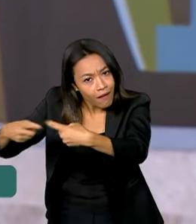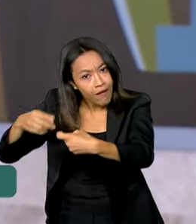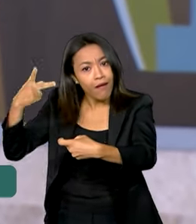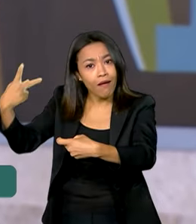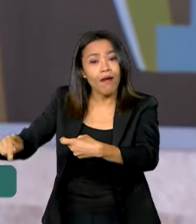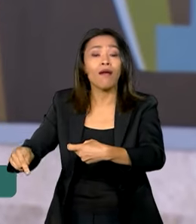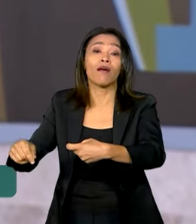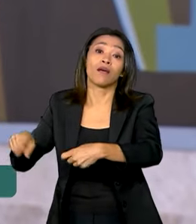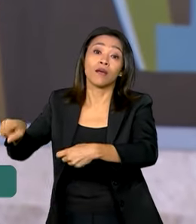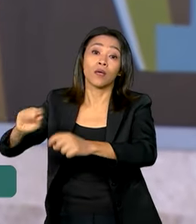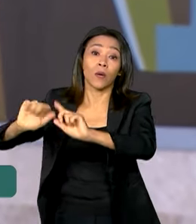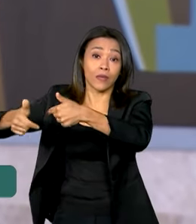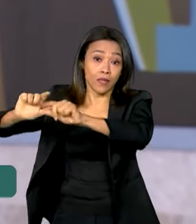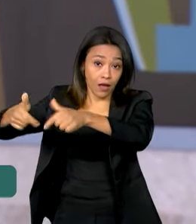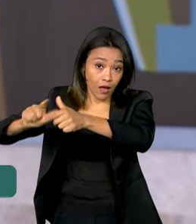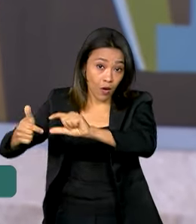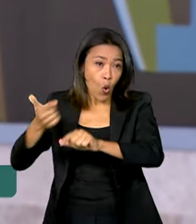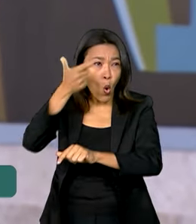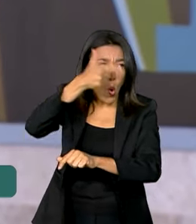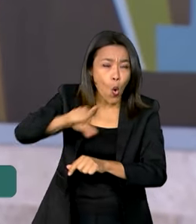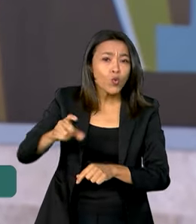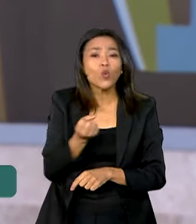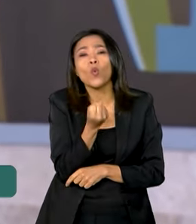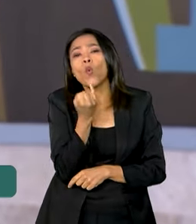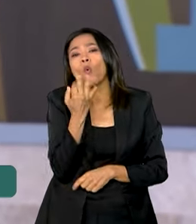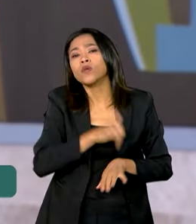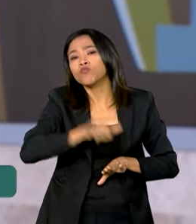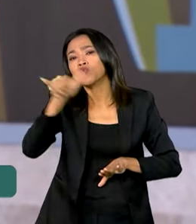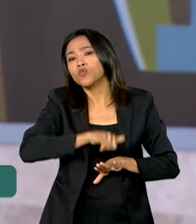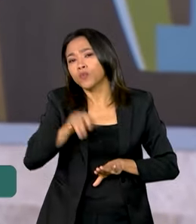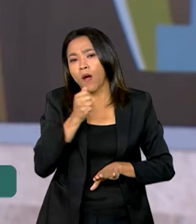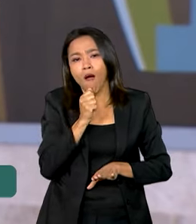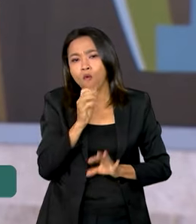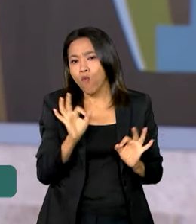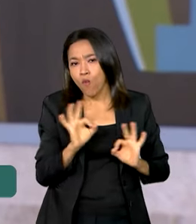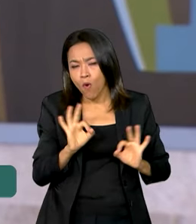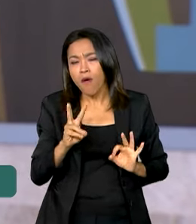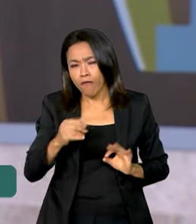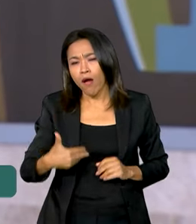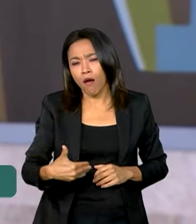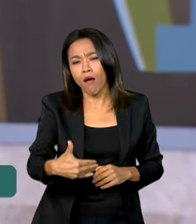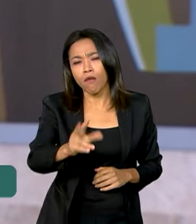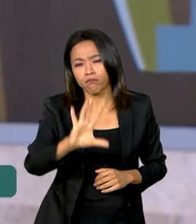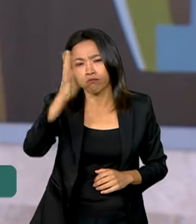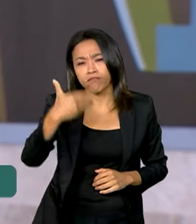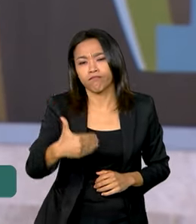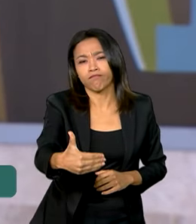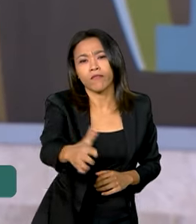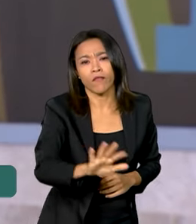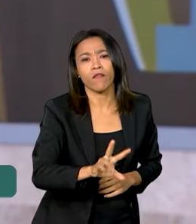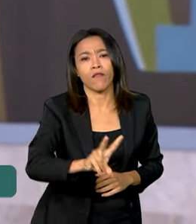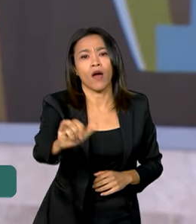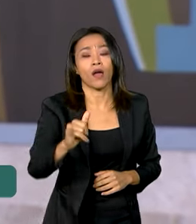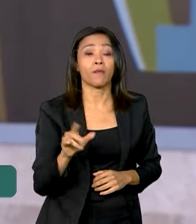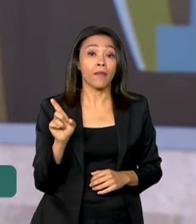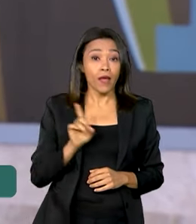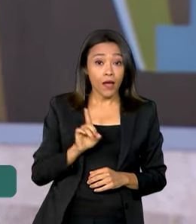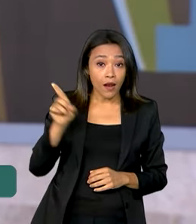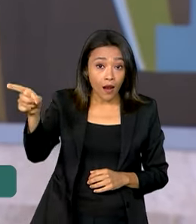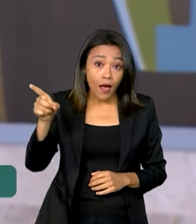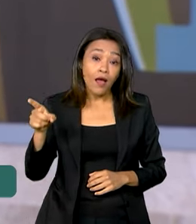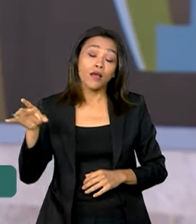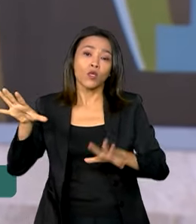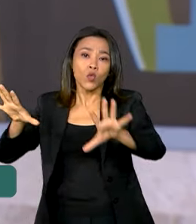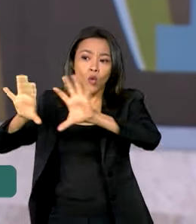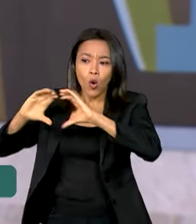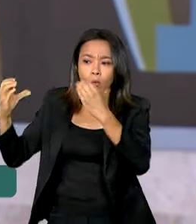voos ainda não foram confirmados mas devem ocorrer ao longo dos próximos dias a maior comunidade de brasileiros no Oriente